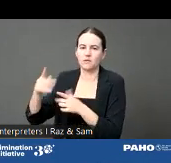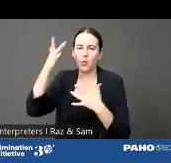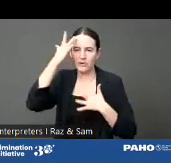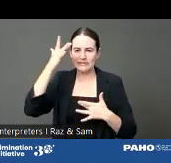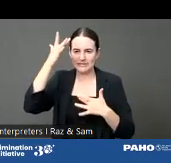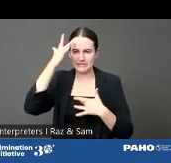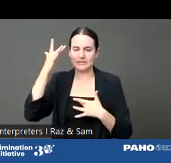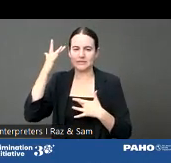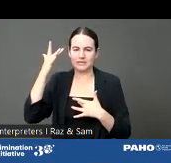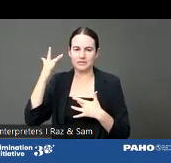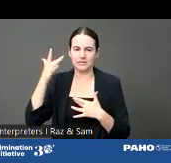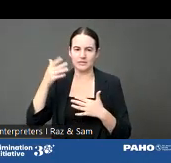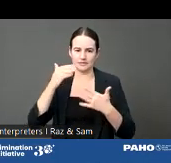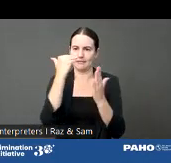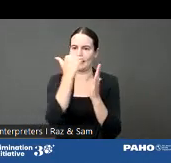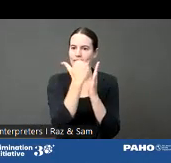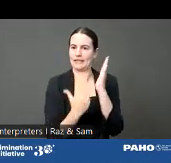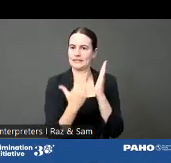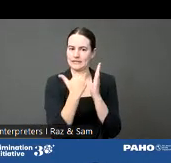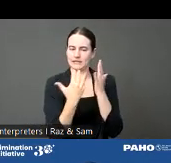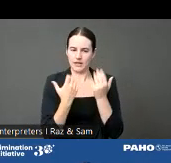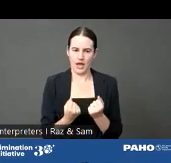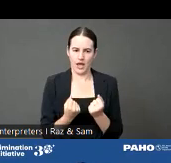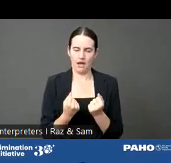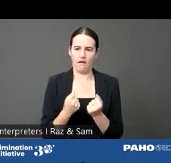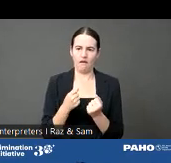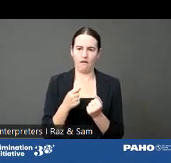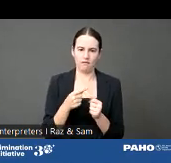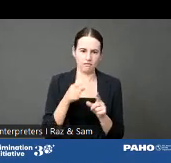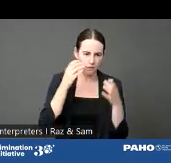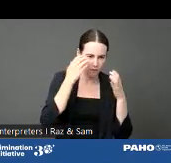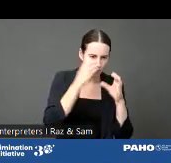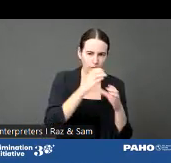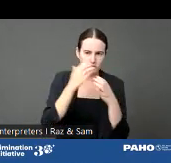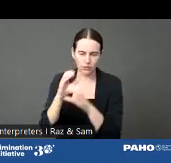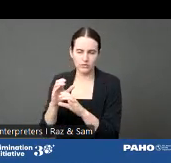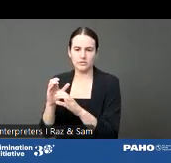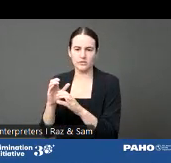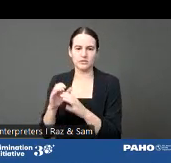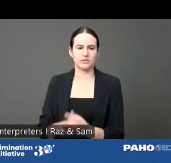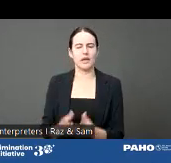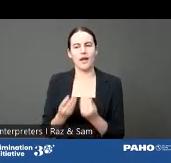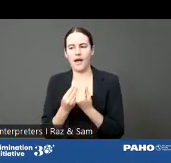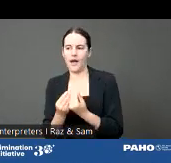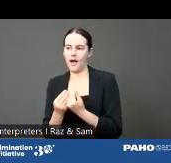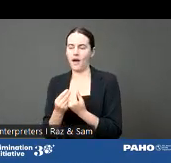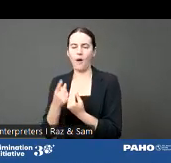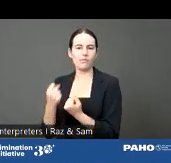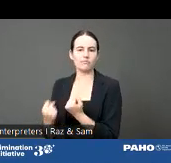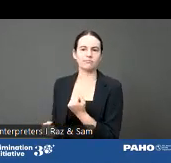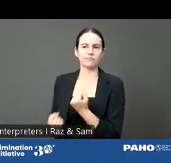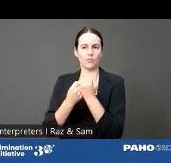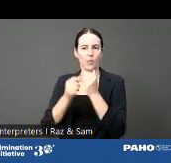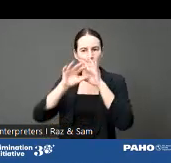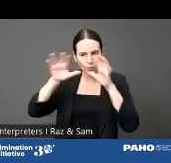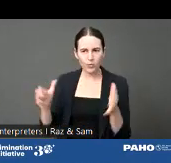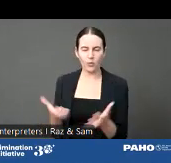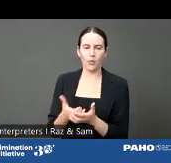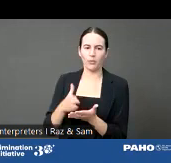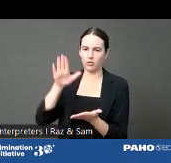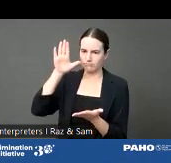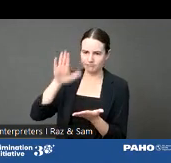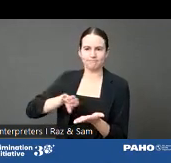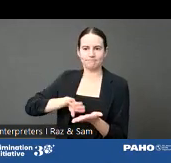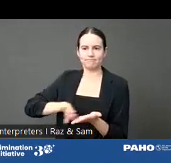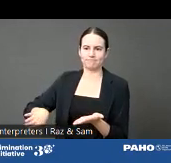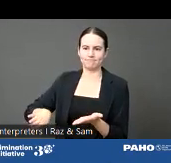eliminação com os fatores de riscos ambientais, manter as metas globais. Eu vou entrar agora na opção